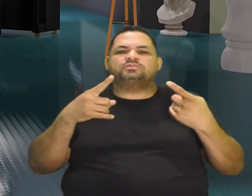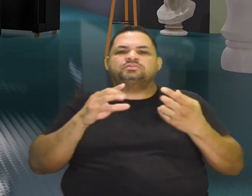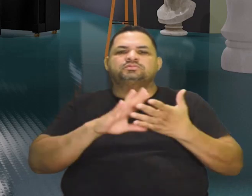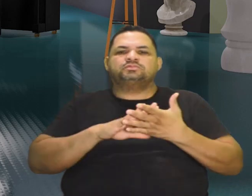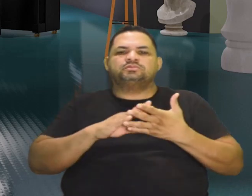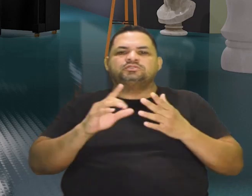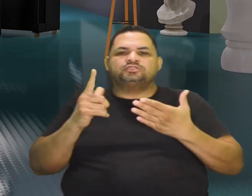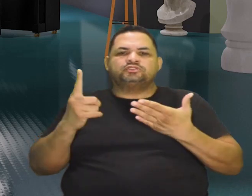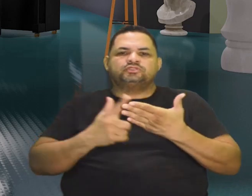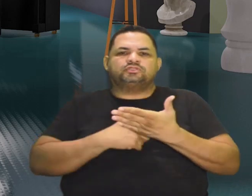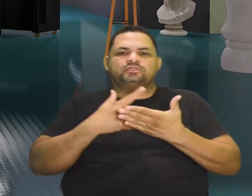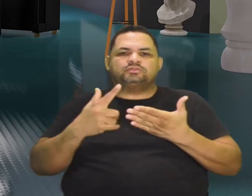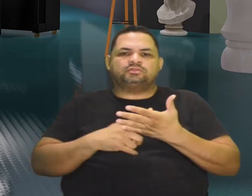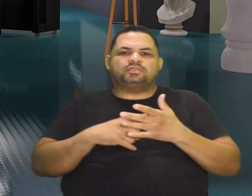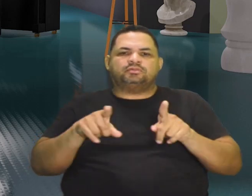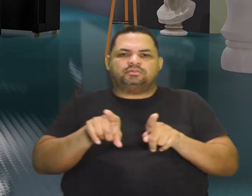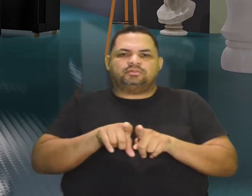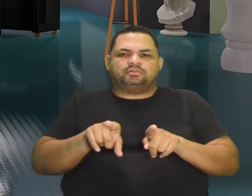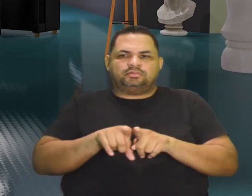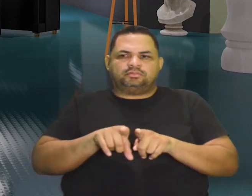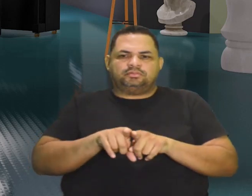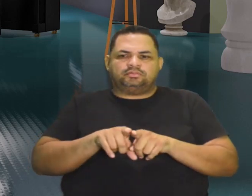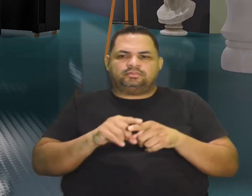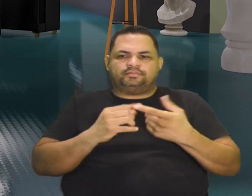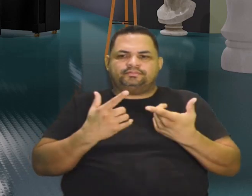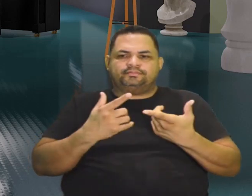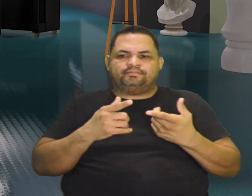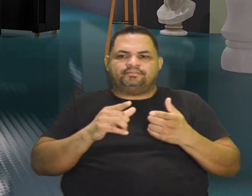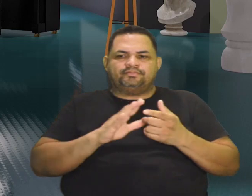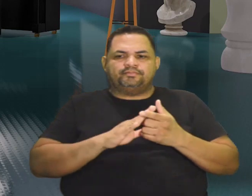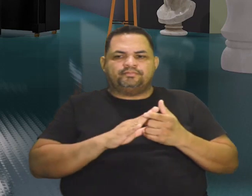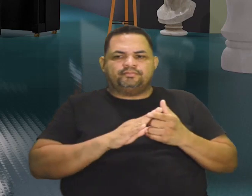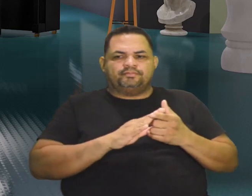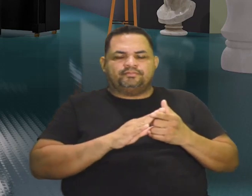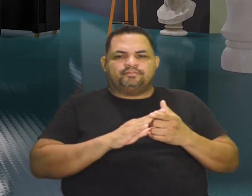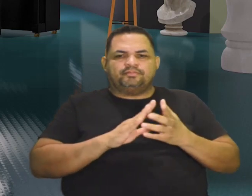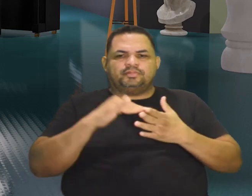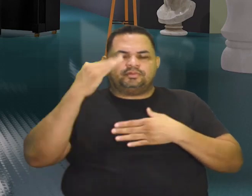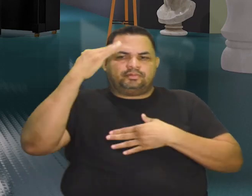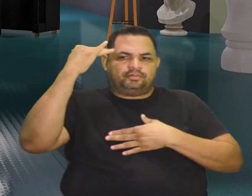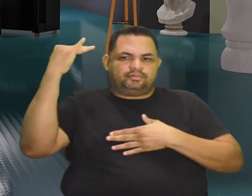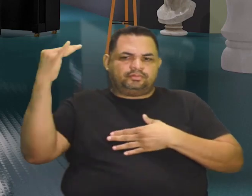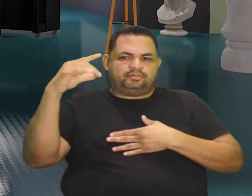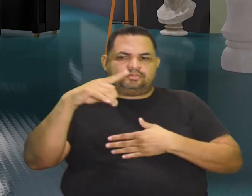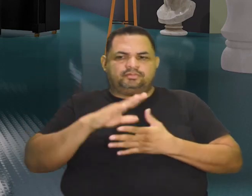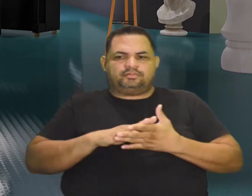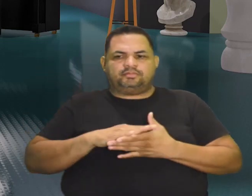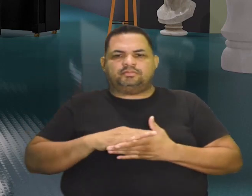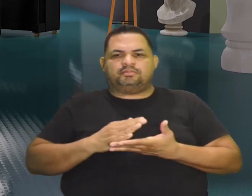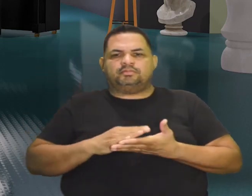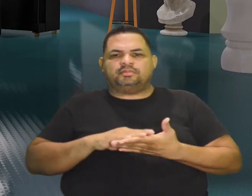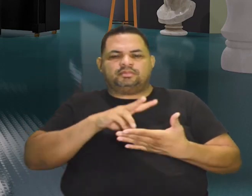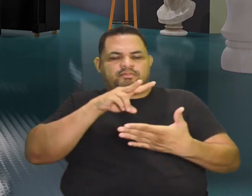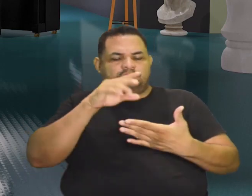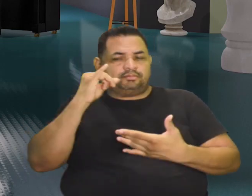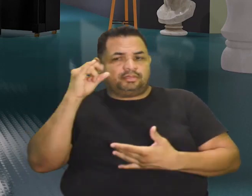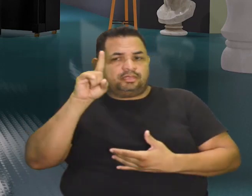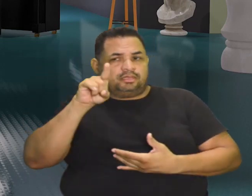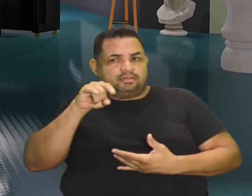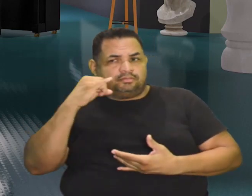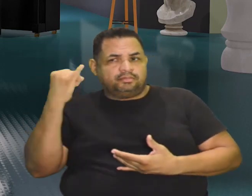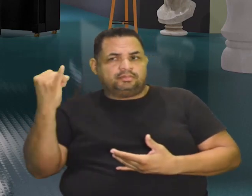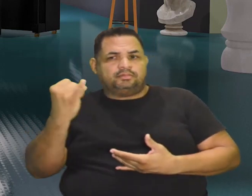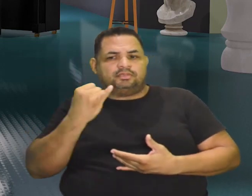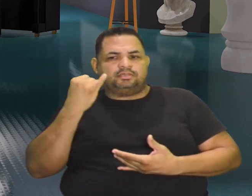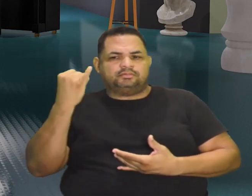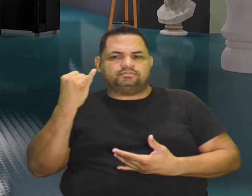trouxe em outras aulas paródias de obras de artes aí famosas. Então, é muito interessante, né, essa releitura, uma